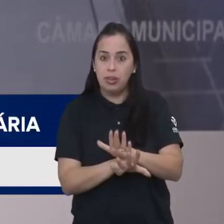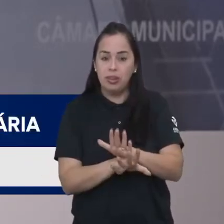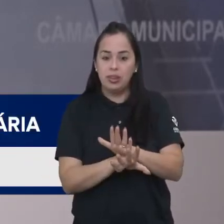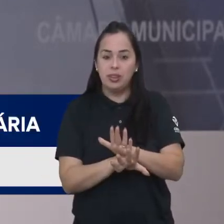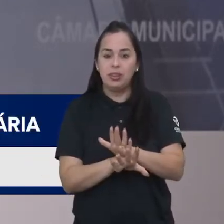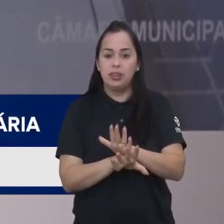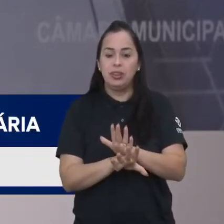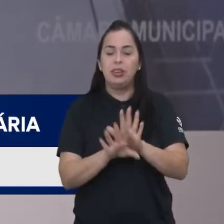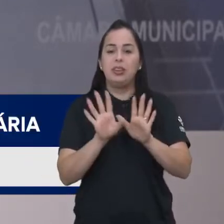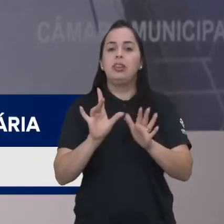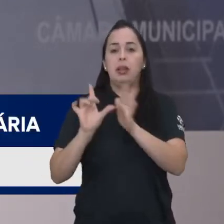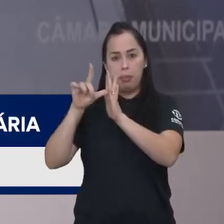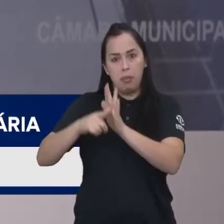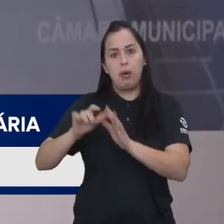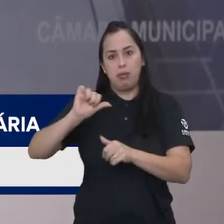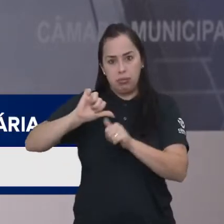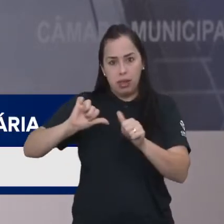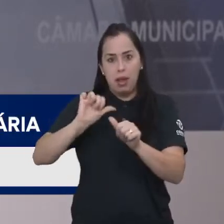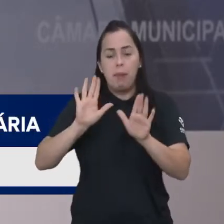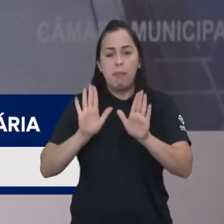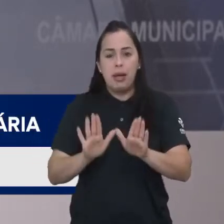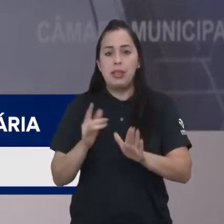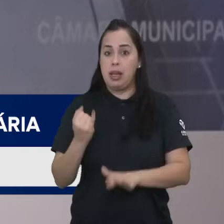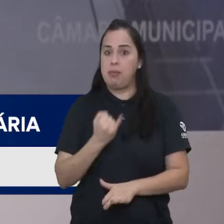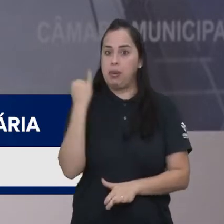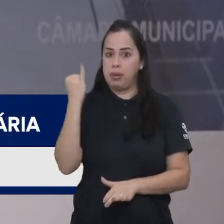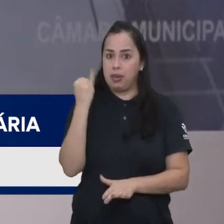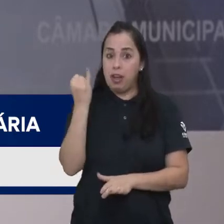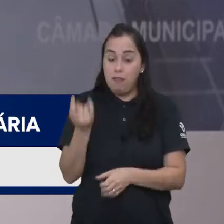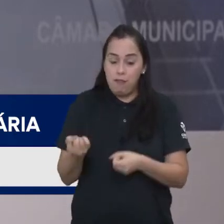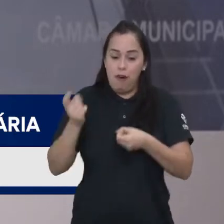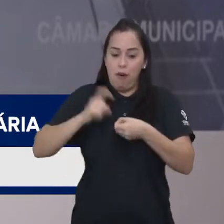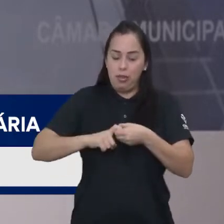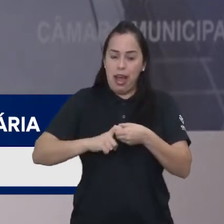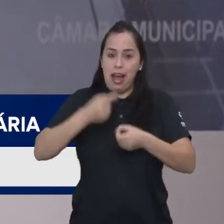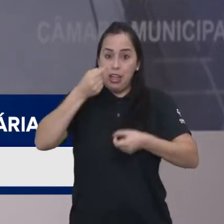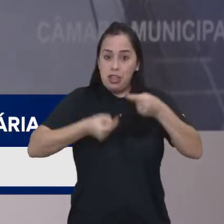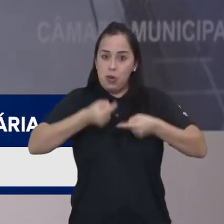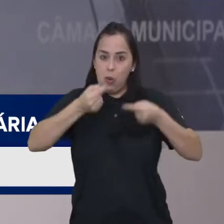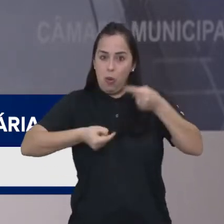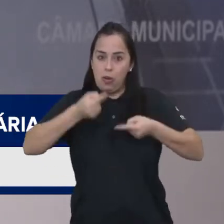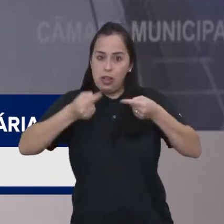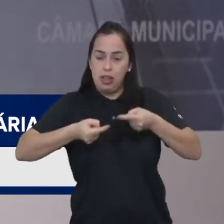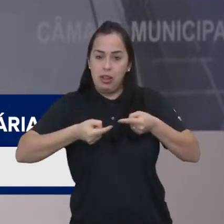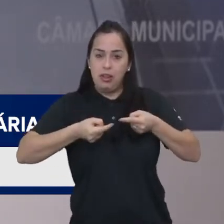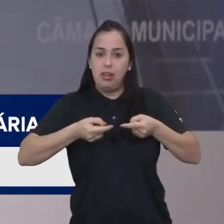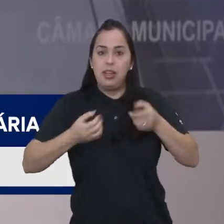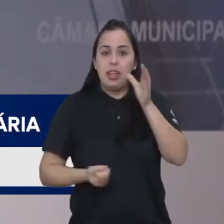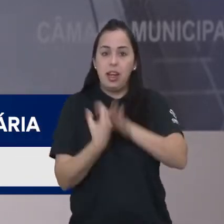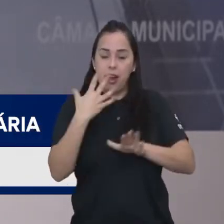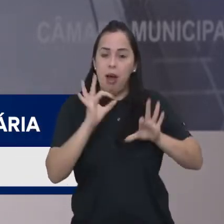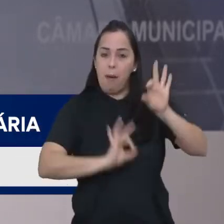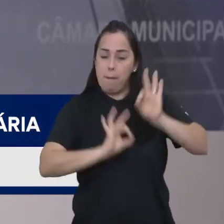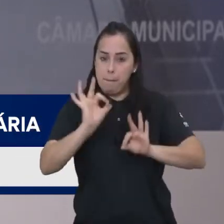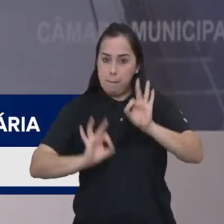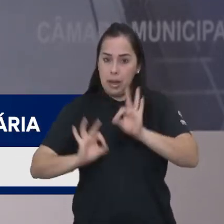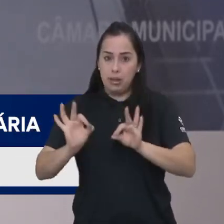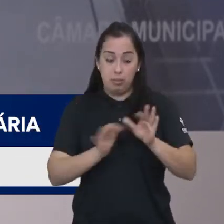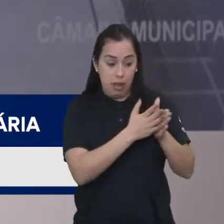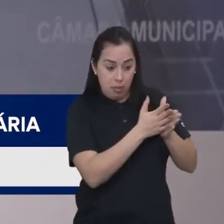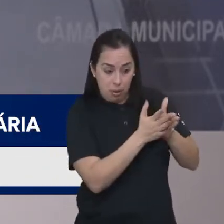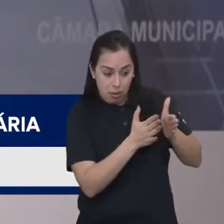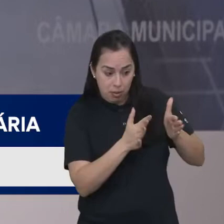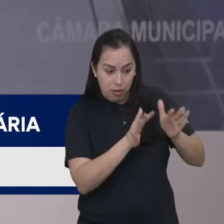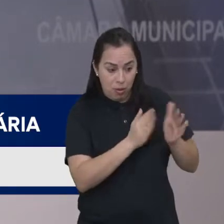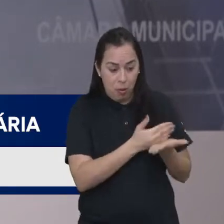essa proposta, ela vai passar, vai ser atualizada, mas eu acho que era importante a gente retomar essa discussão do Plano Municipal e implementar esse plano com início,